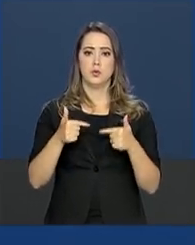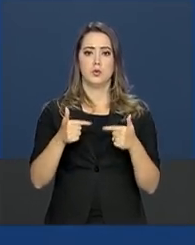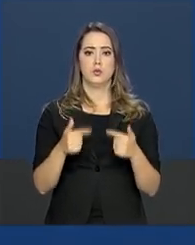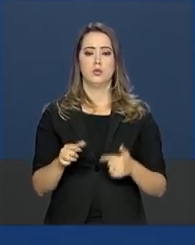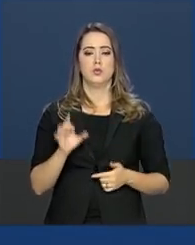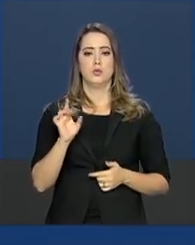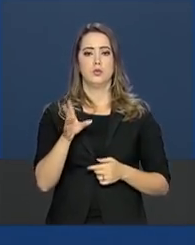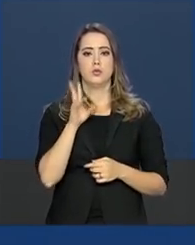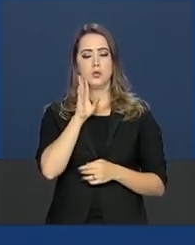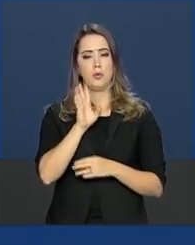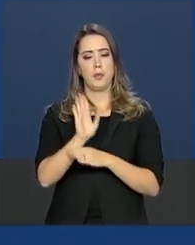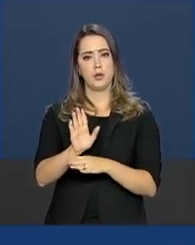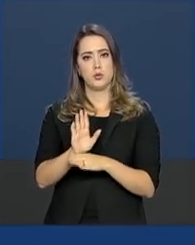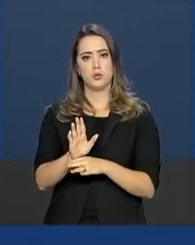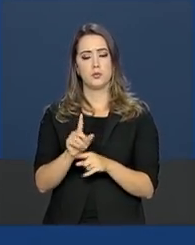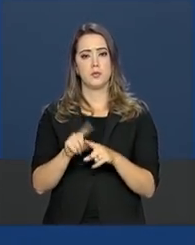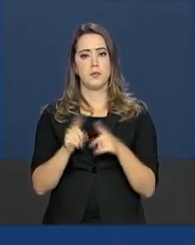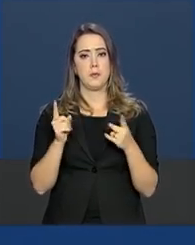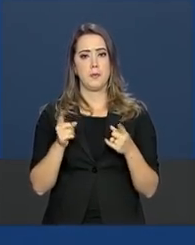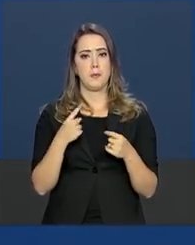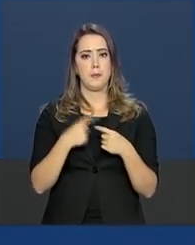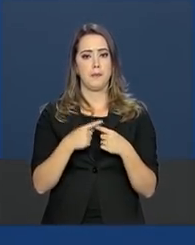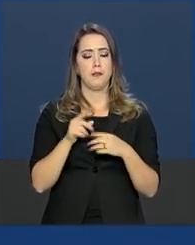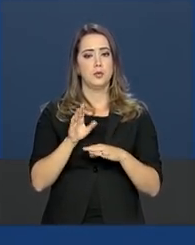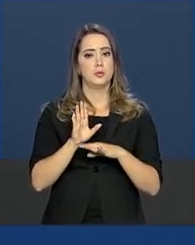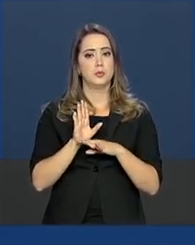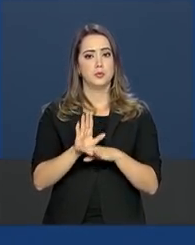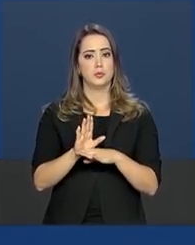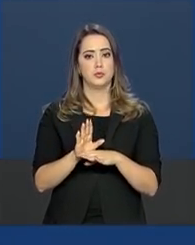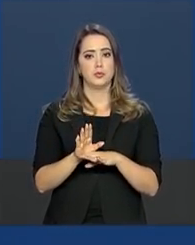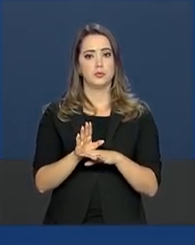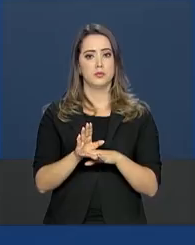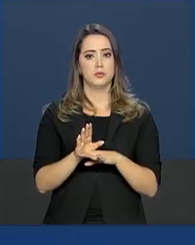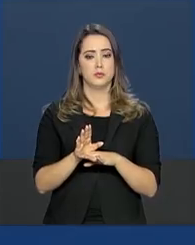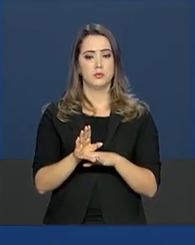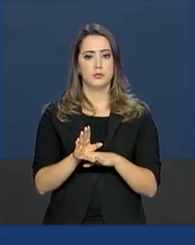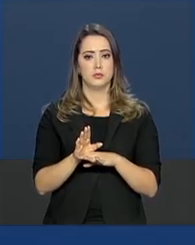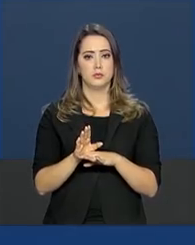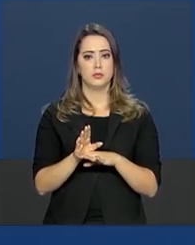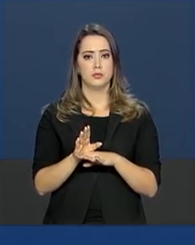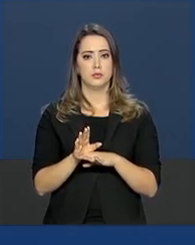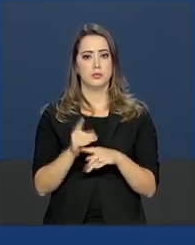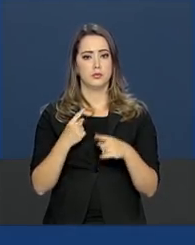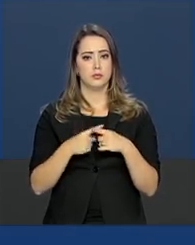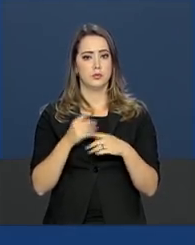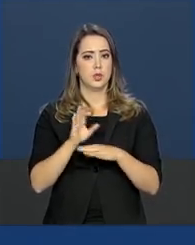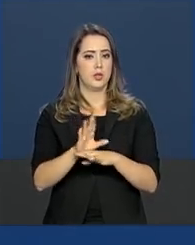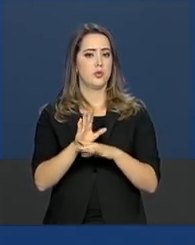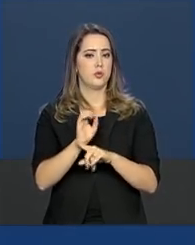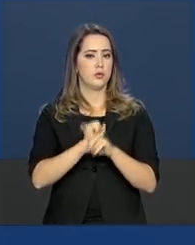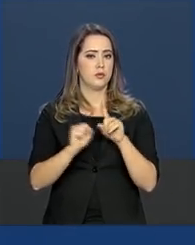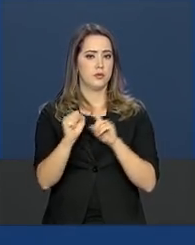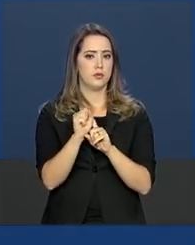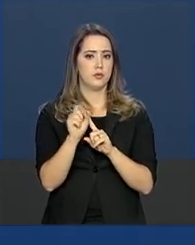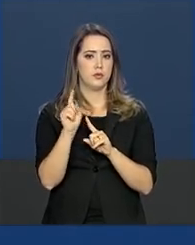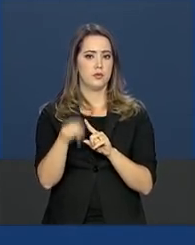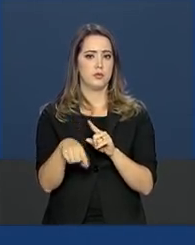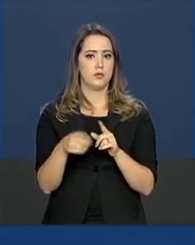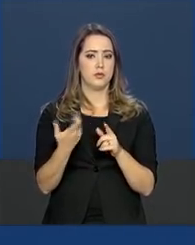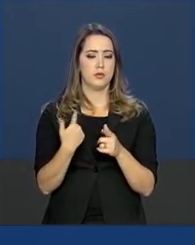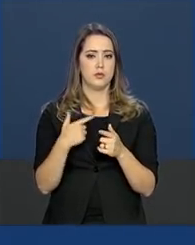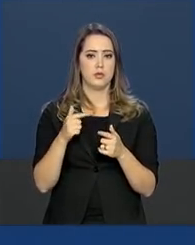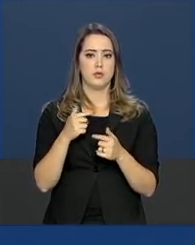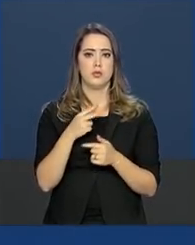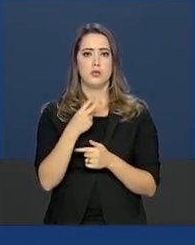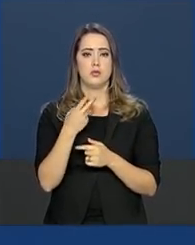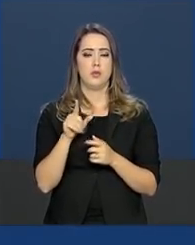apenas para assisti-los, porque a assistência, o simples assistência social, ela imobiliza